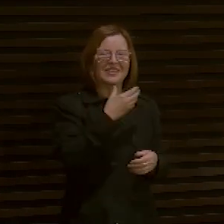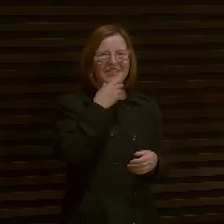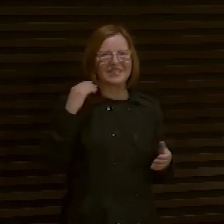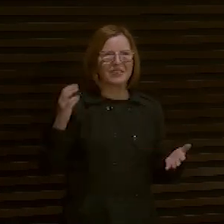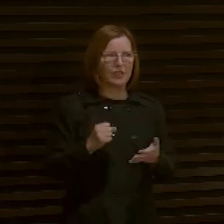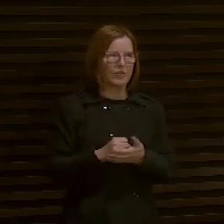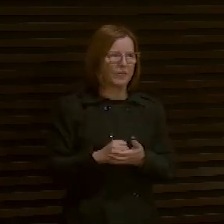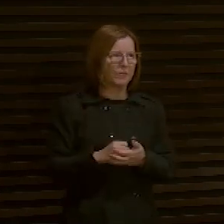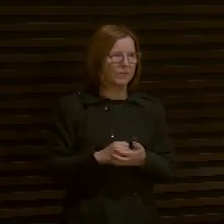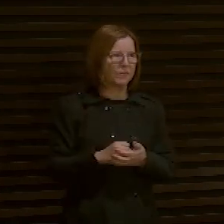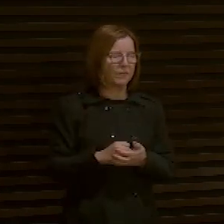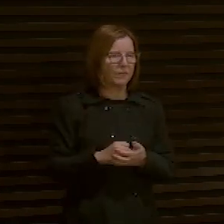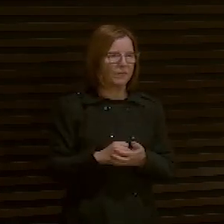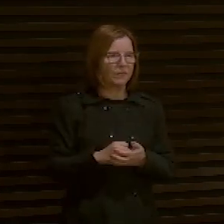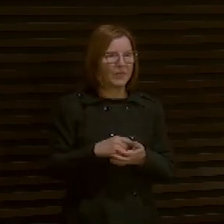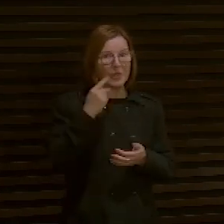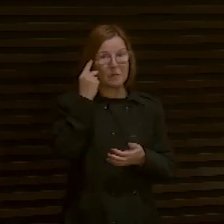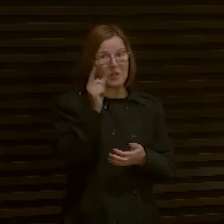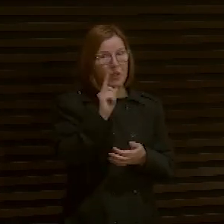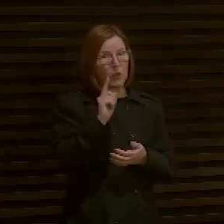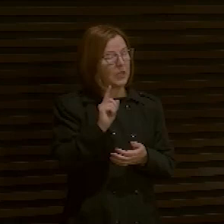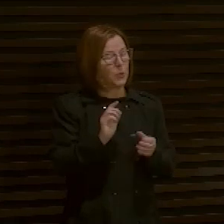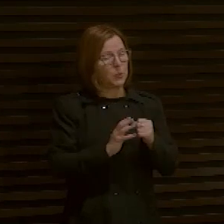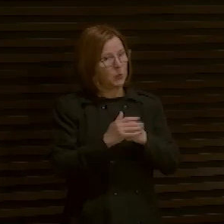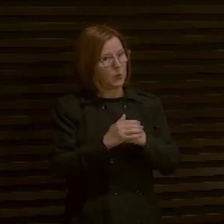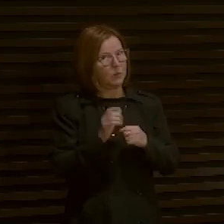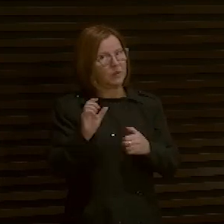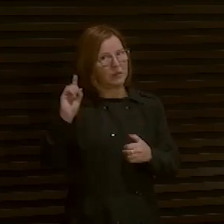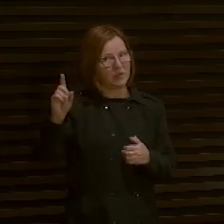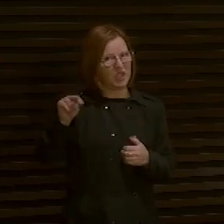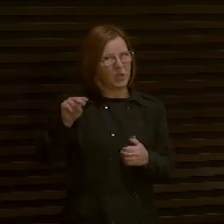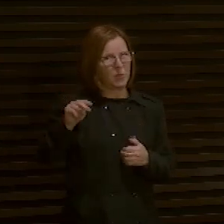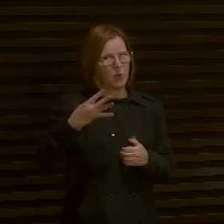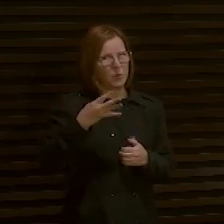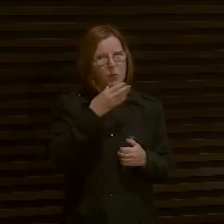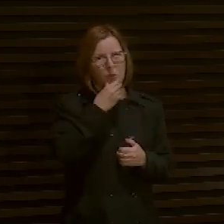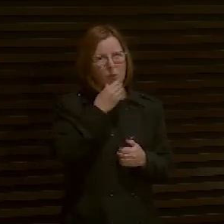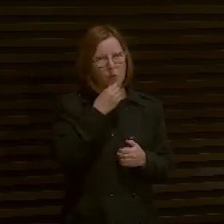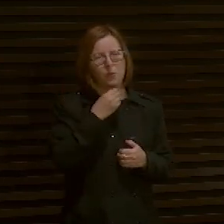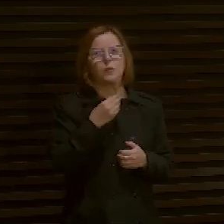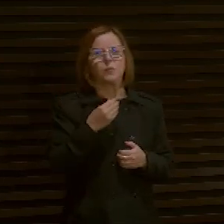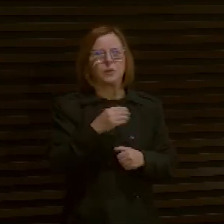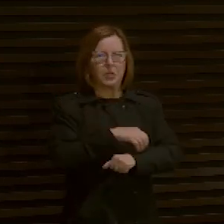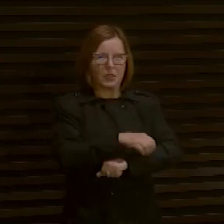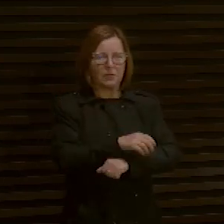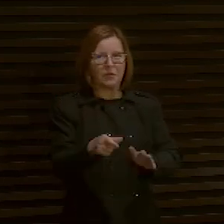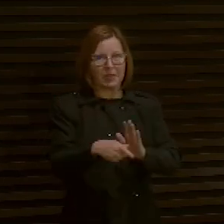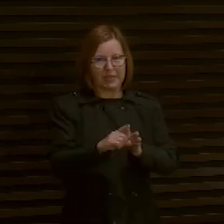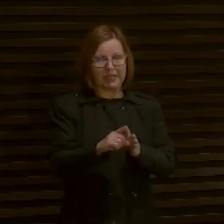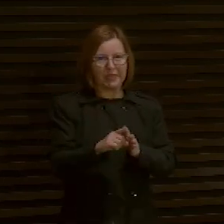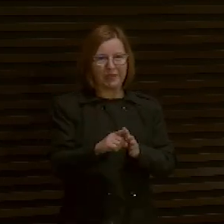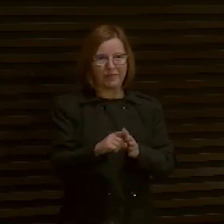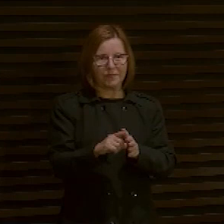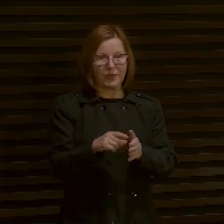E para que a gente não esconda a palavra de Deus, assim como os leprosos fizeram inicialmente, eu gostaria de deixar um desafio